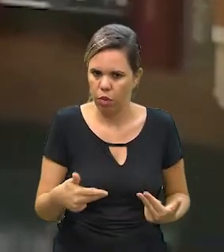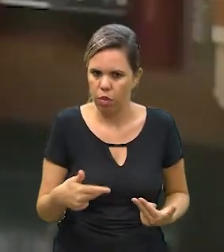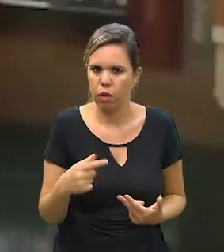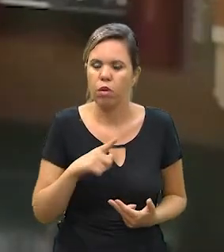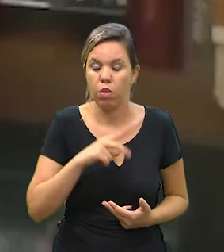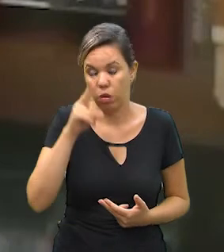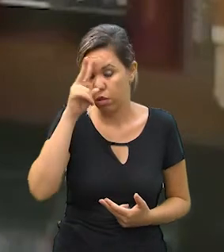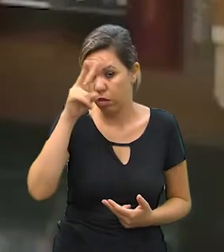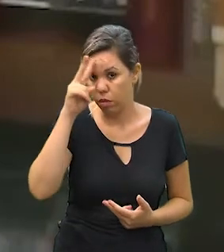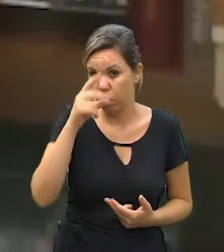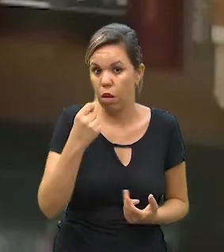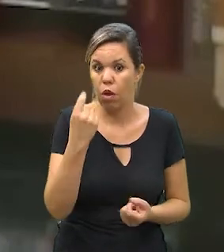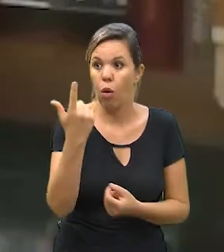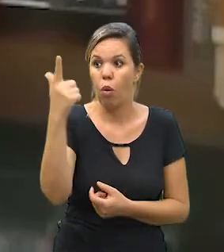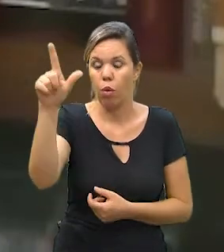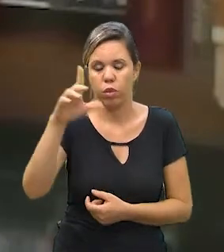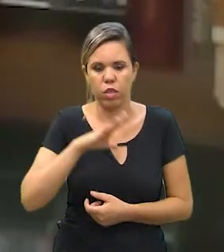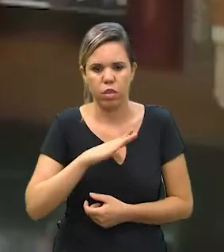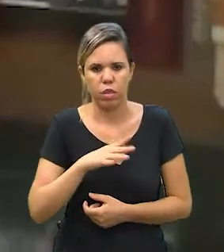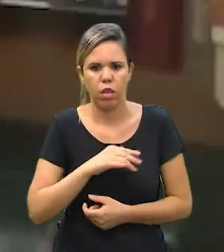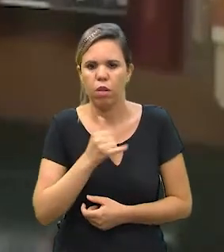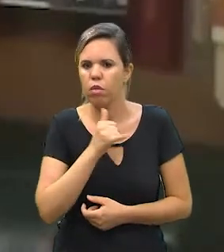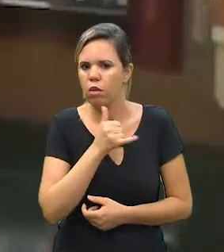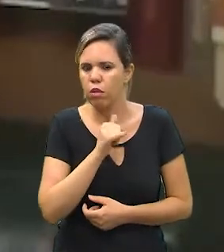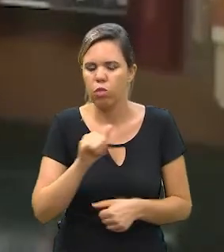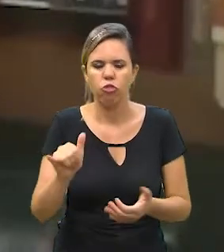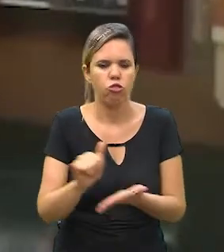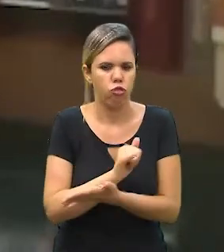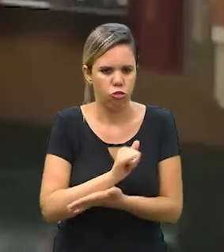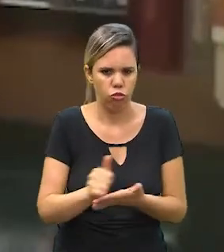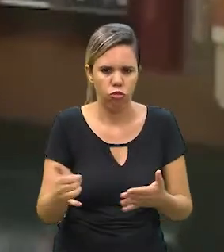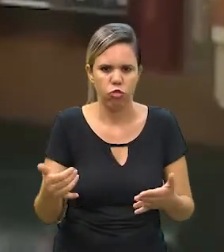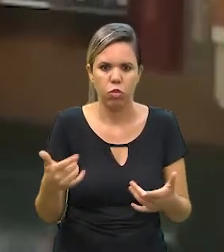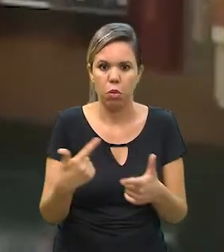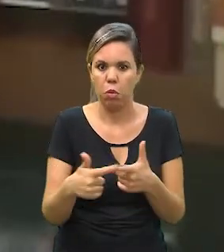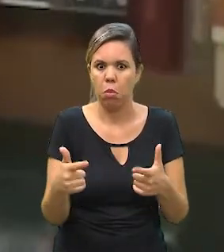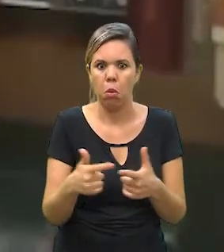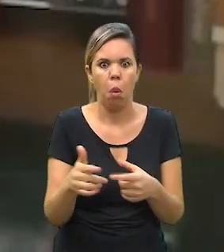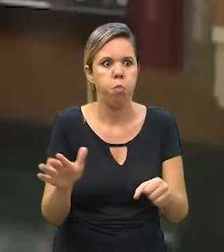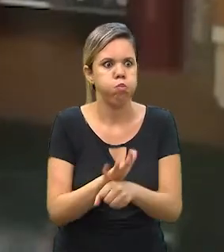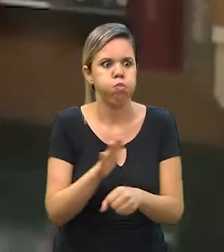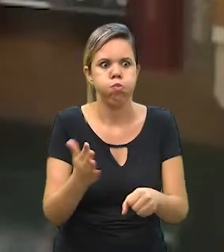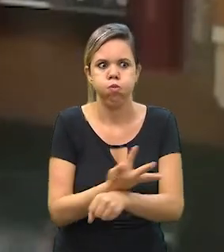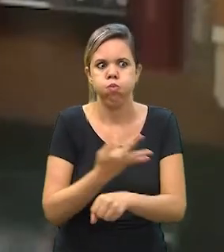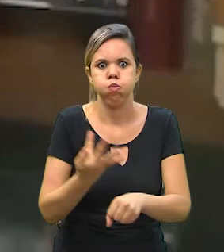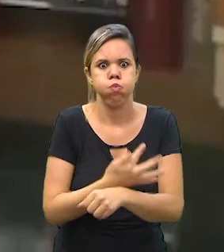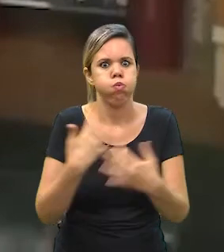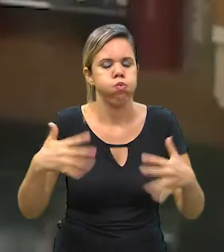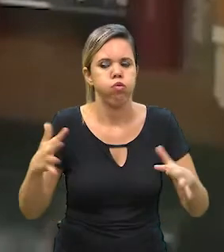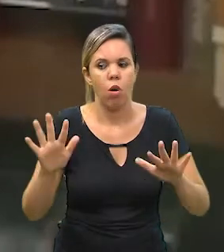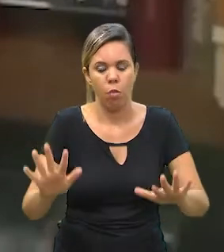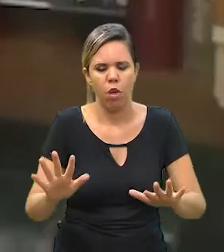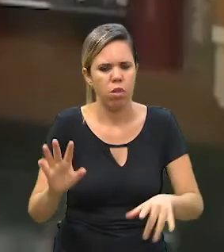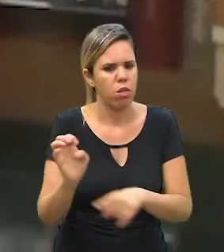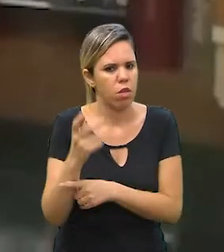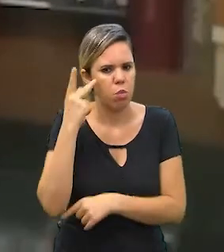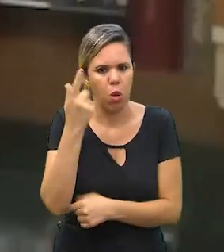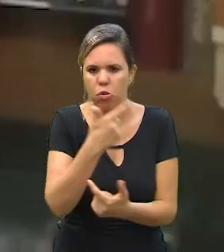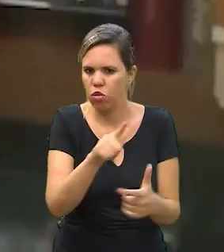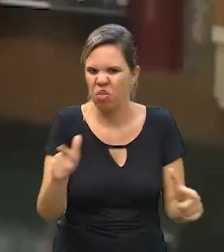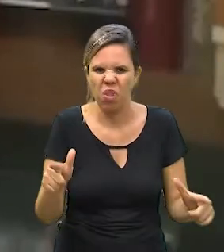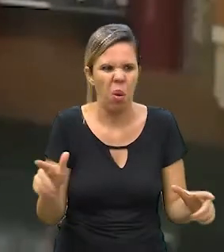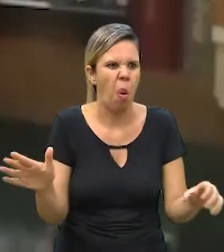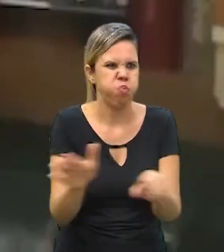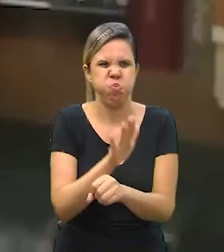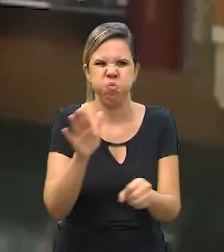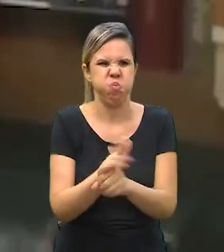temos que lembrar que cidades como Milão, Madrid, Nova York entraram em colapso, e no estado de São Paulo nós não tivemos colapso,